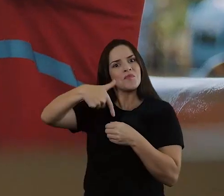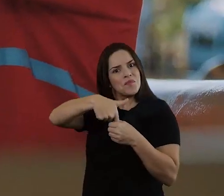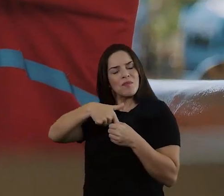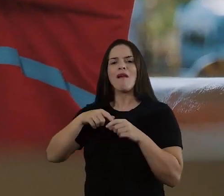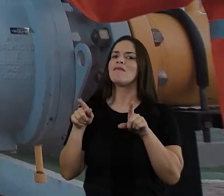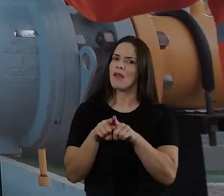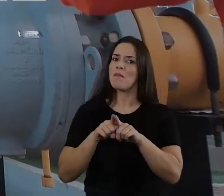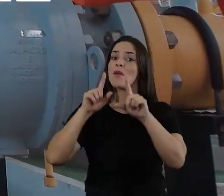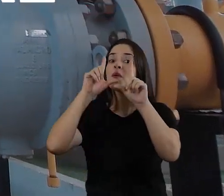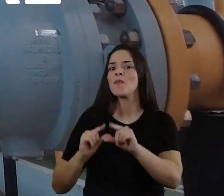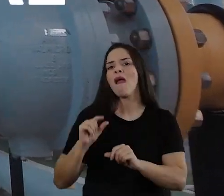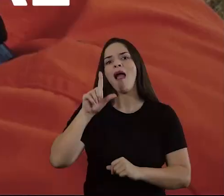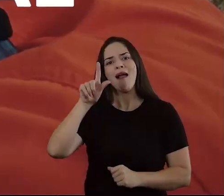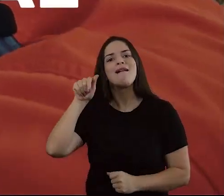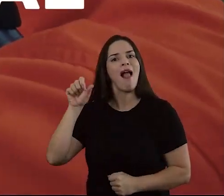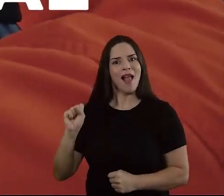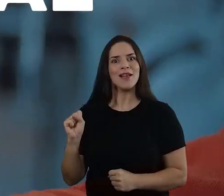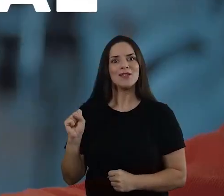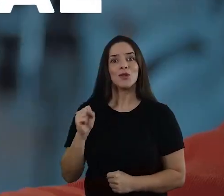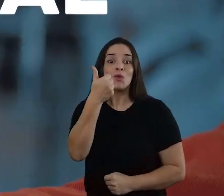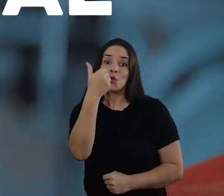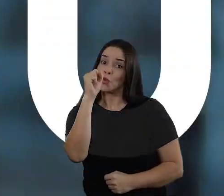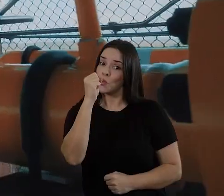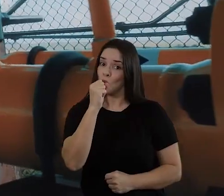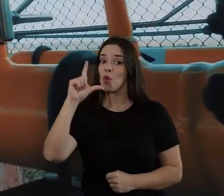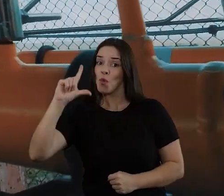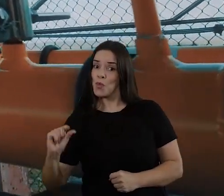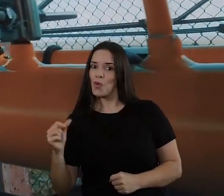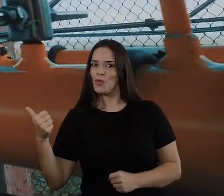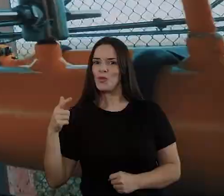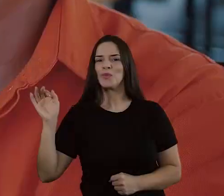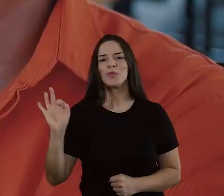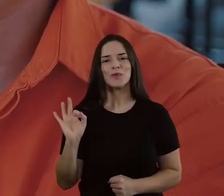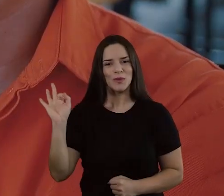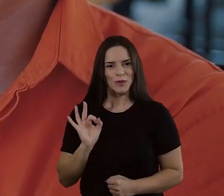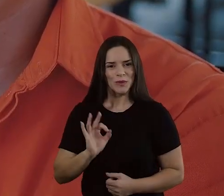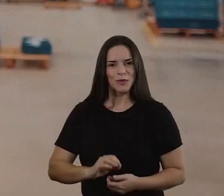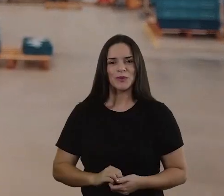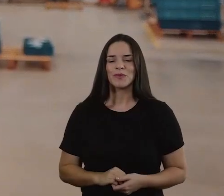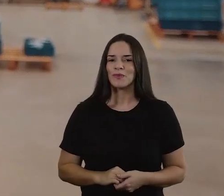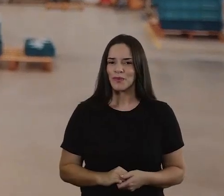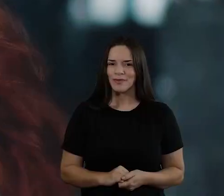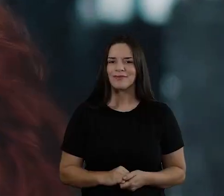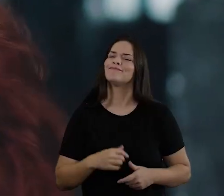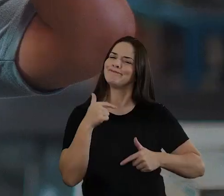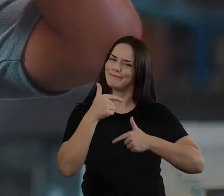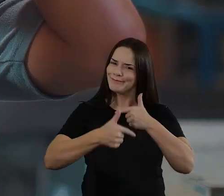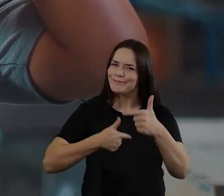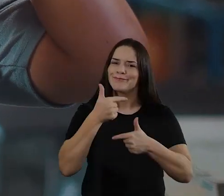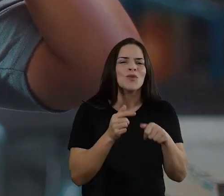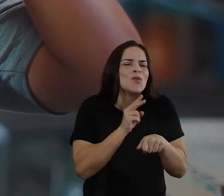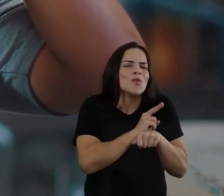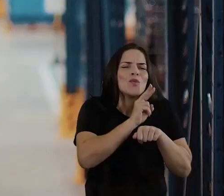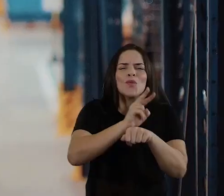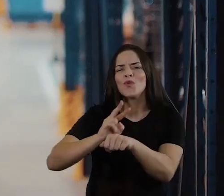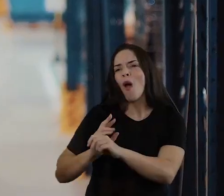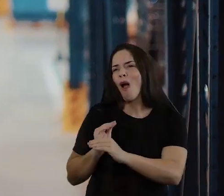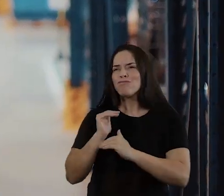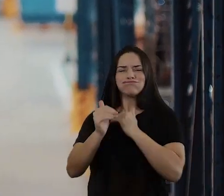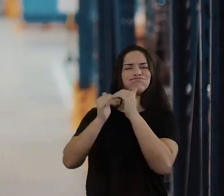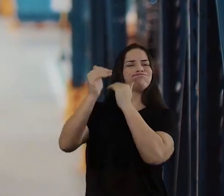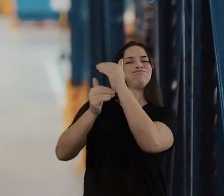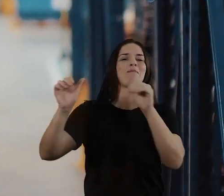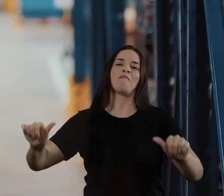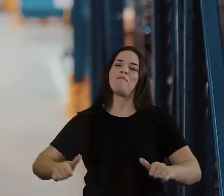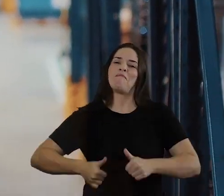etanol e redução do ICMS do gás natural de 18 para 12% . com trabalho cuidar